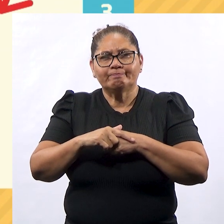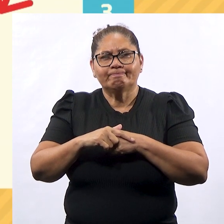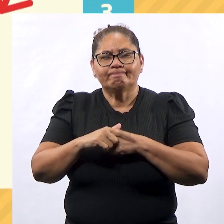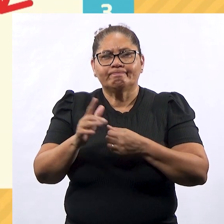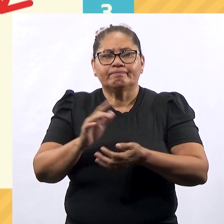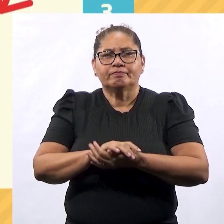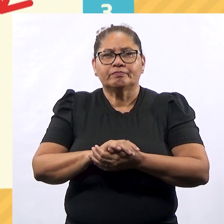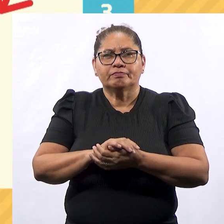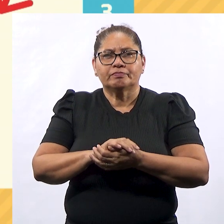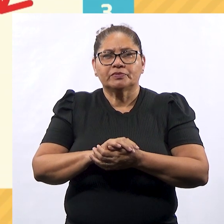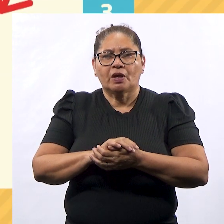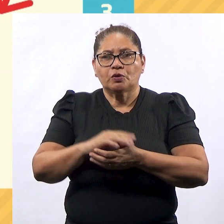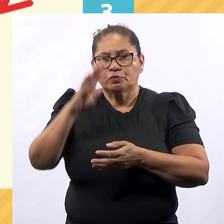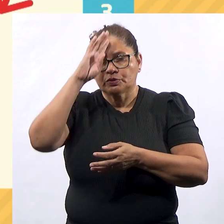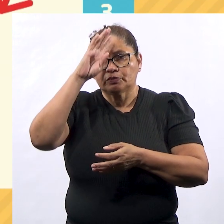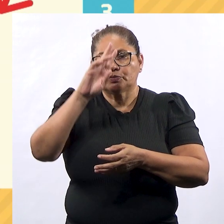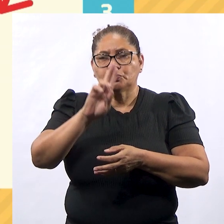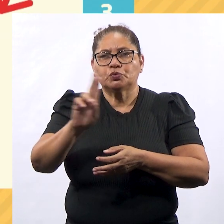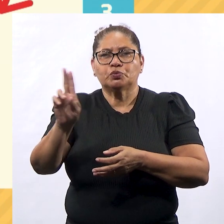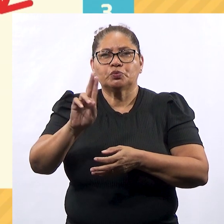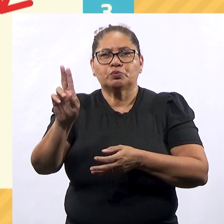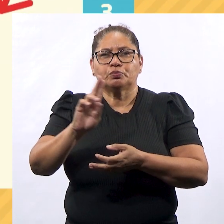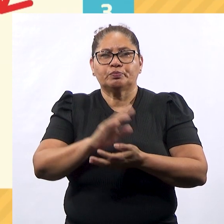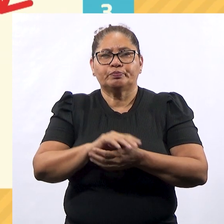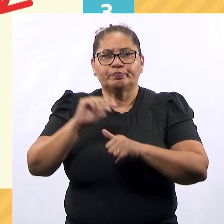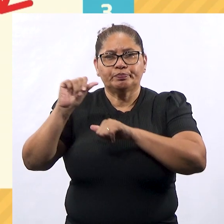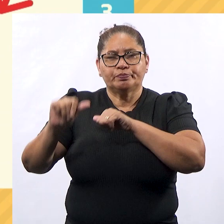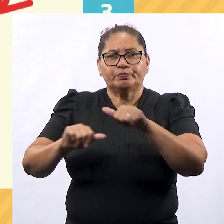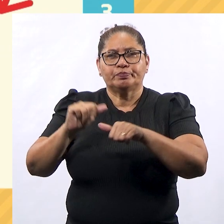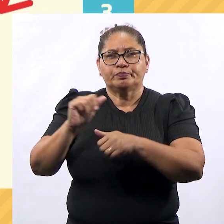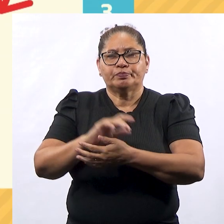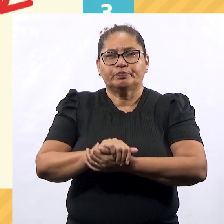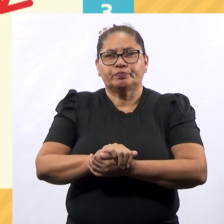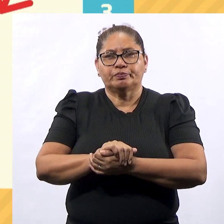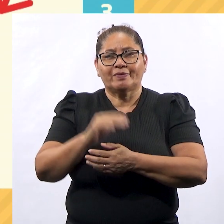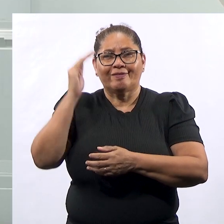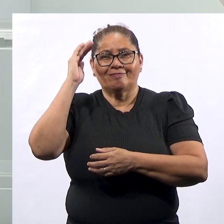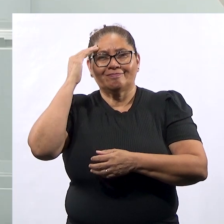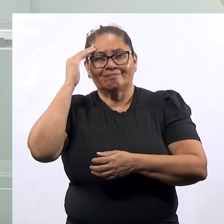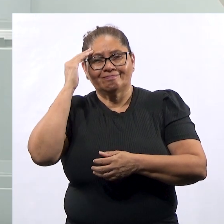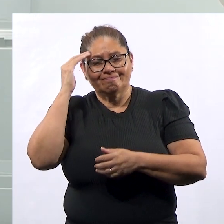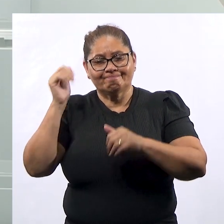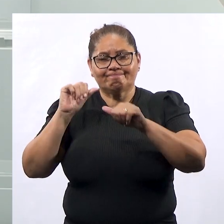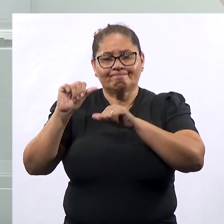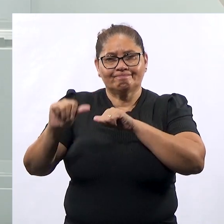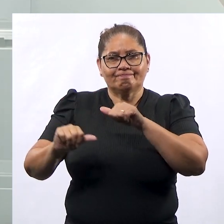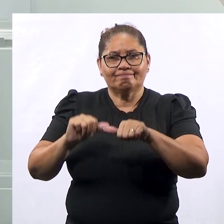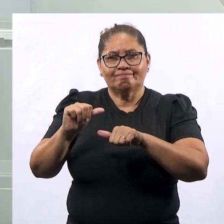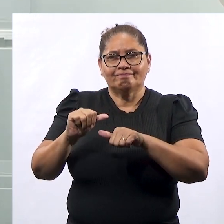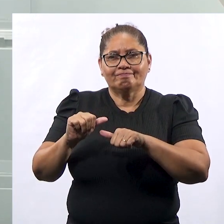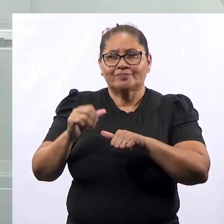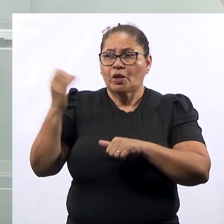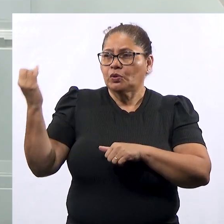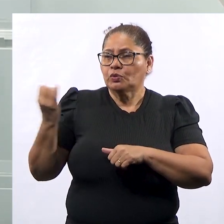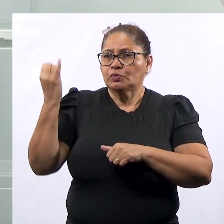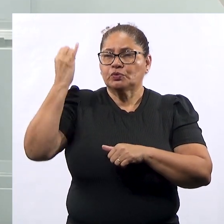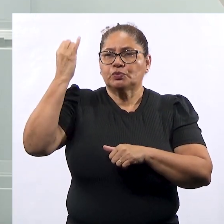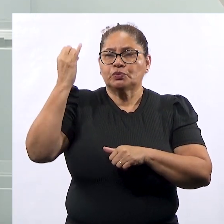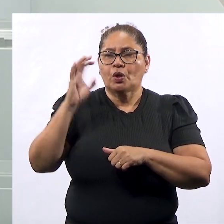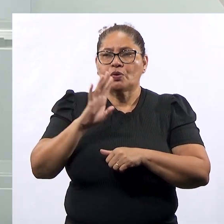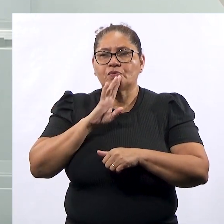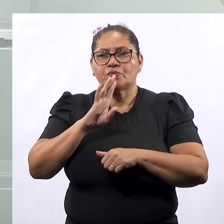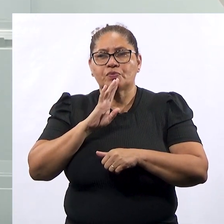elementos essenciais, que são os principais nomes da avaliação. Então, para você compreender a avaliação, é